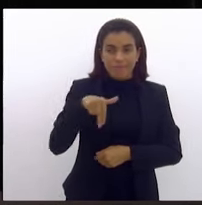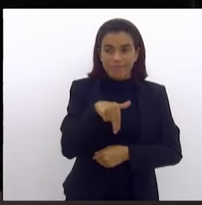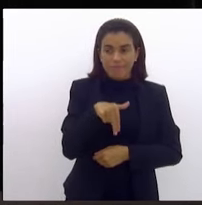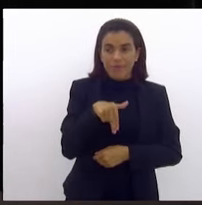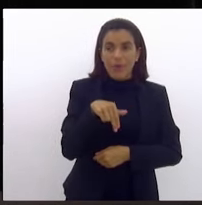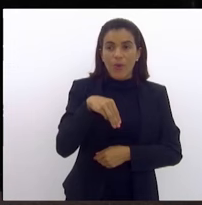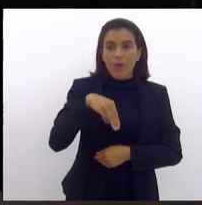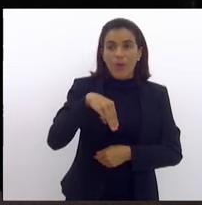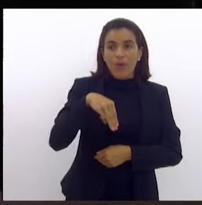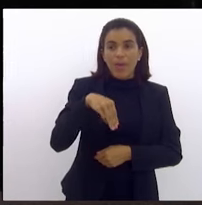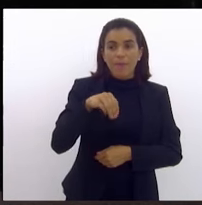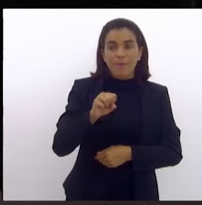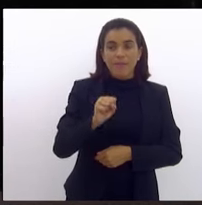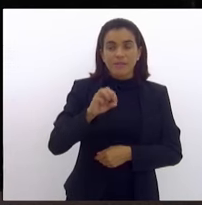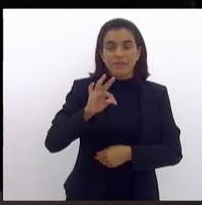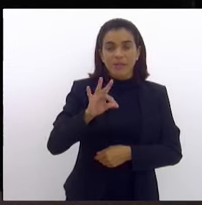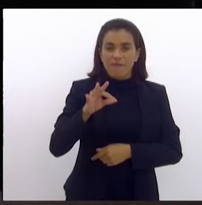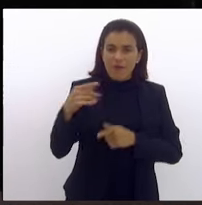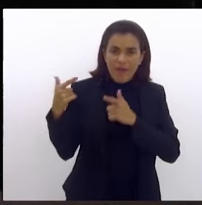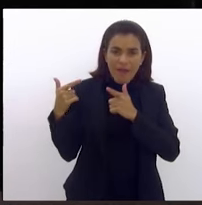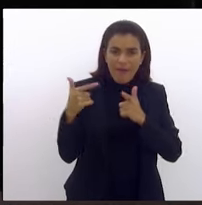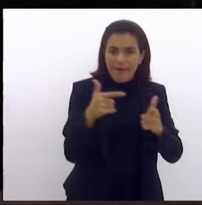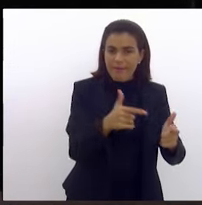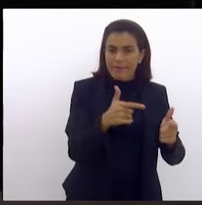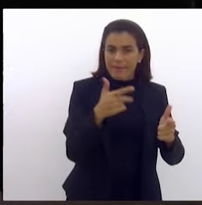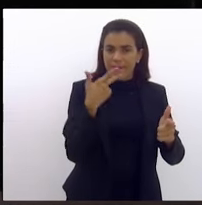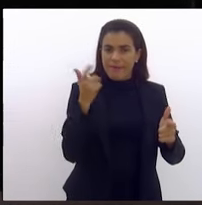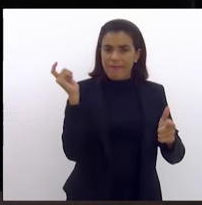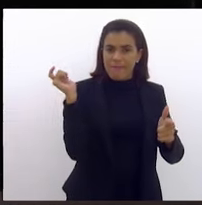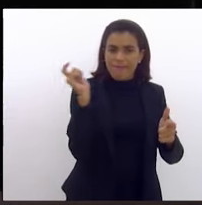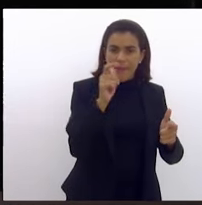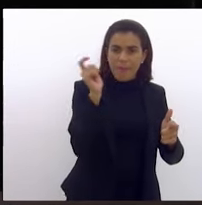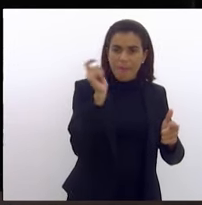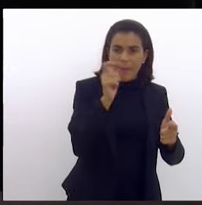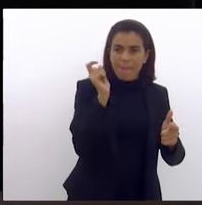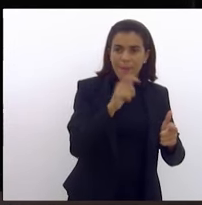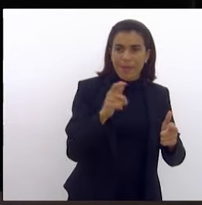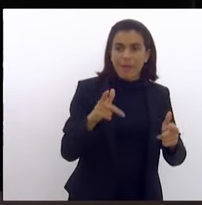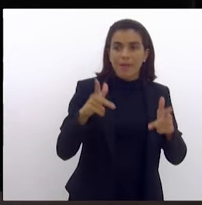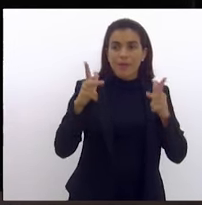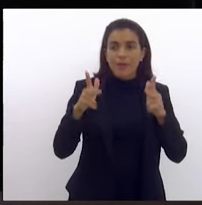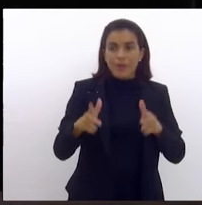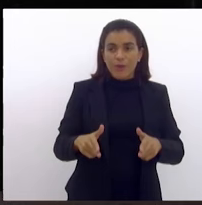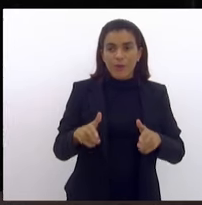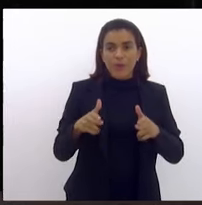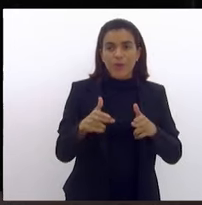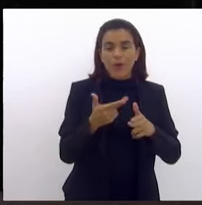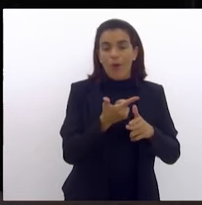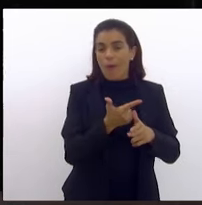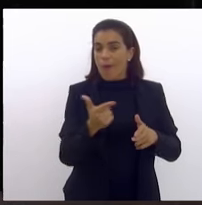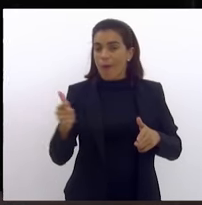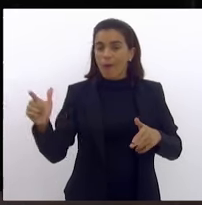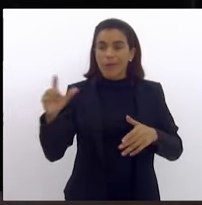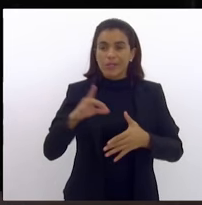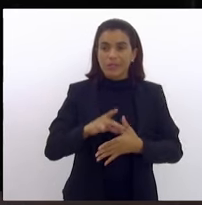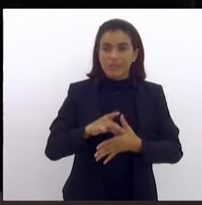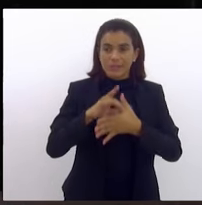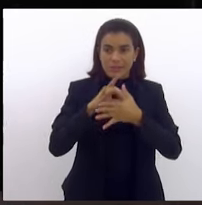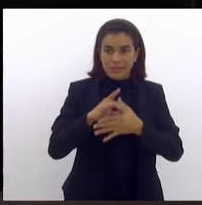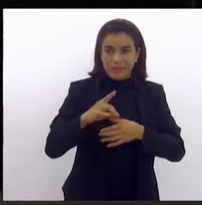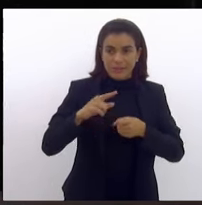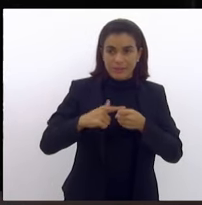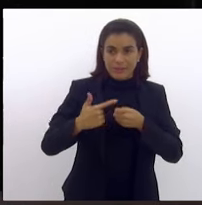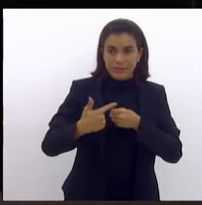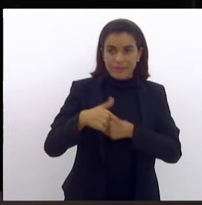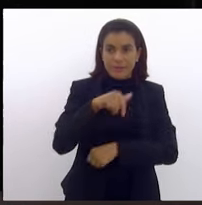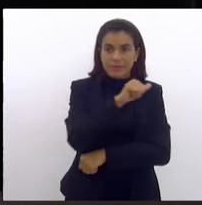MST foi atacado e caluniado, assim como várias lideranças políticas do município